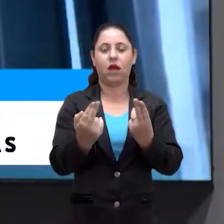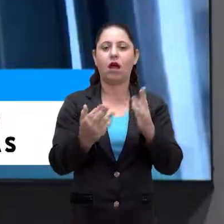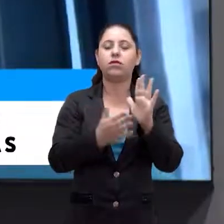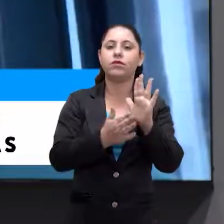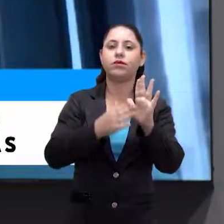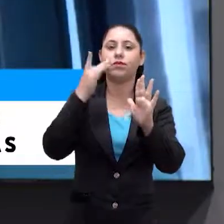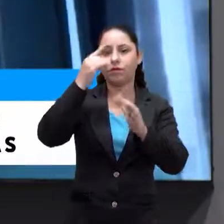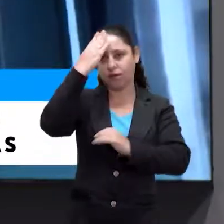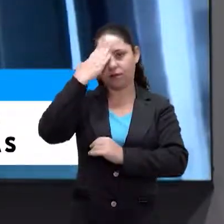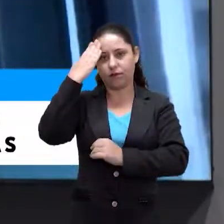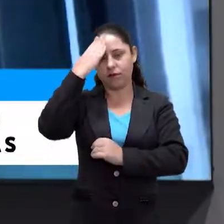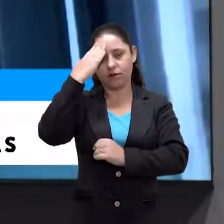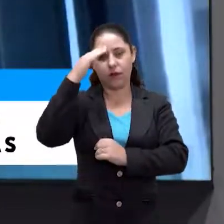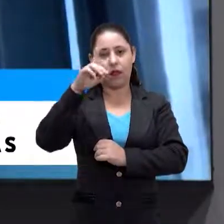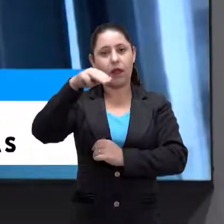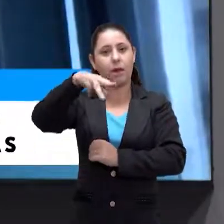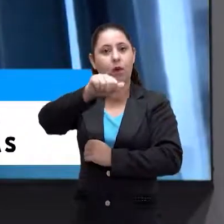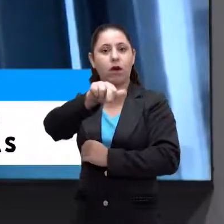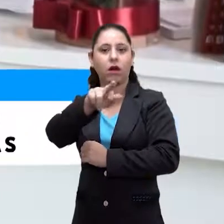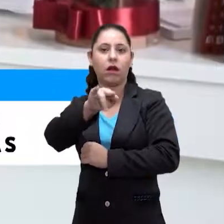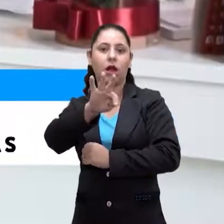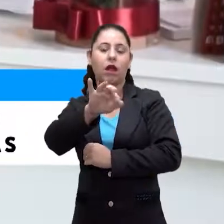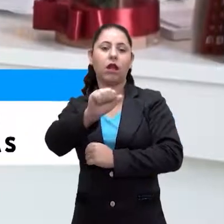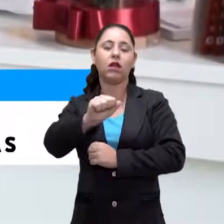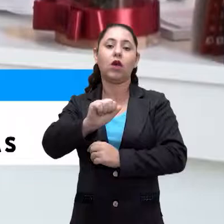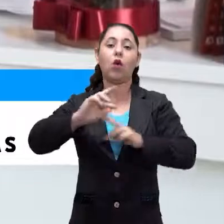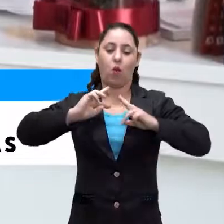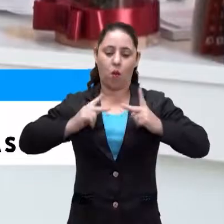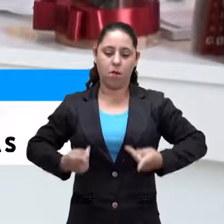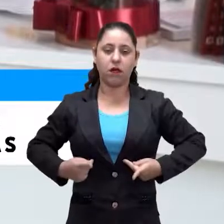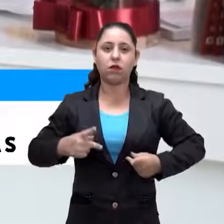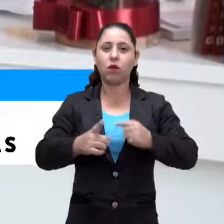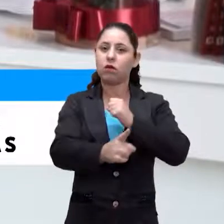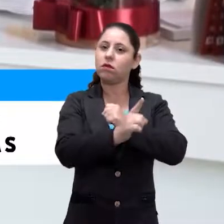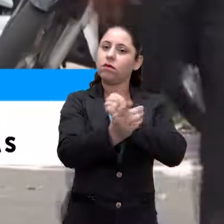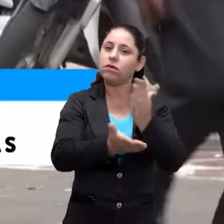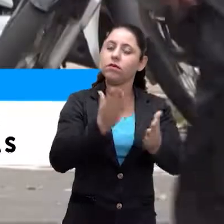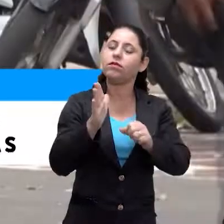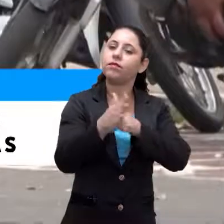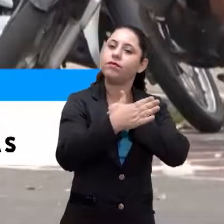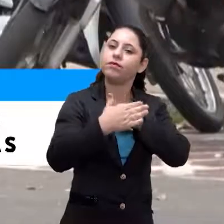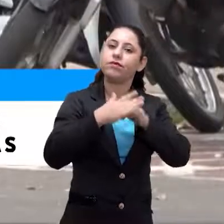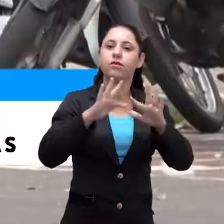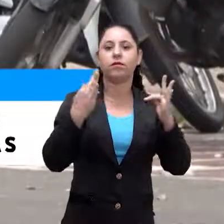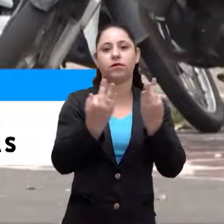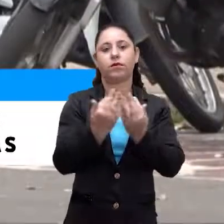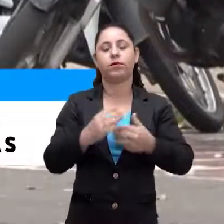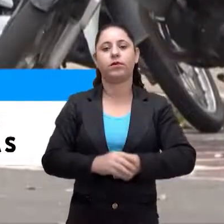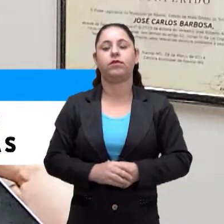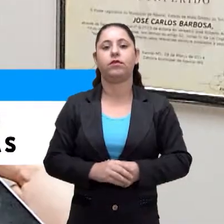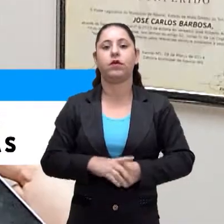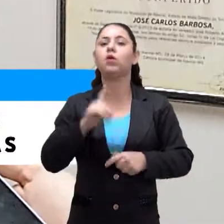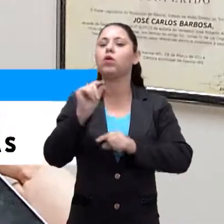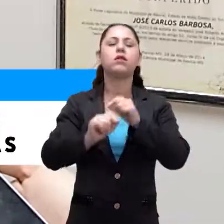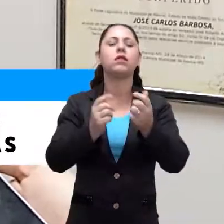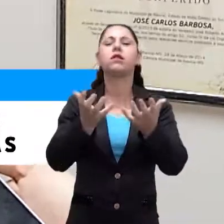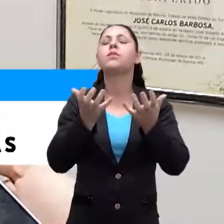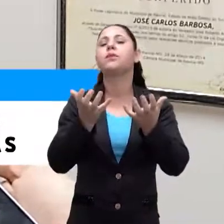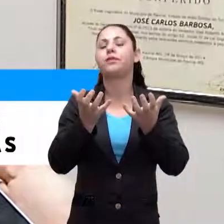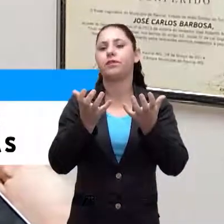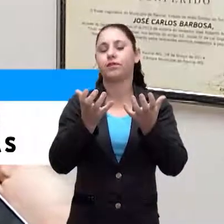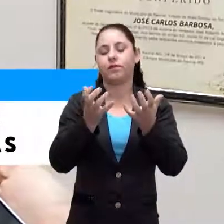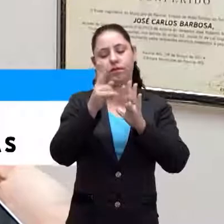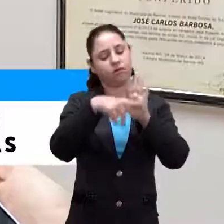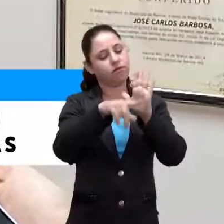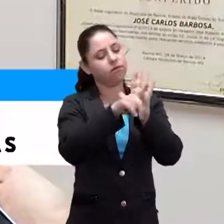avaliação do autor, o deputado Barbosinha, do Democratas, deverá humanizar o atendimento e o acolhimento às famílias. O que nós queremos com esse